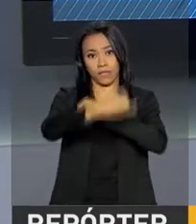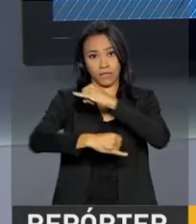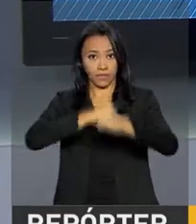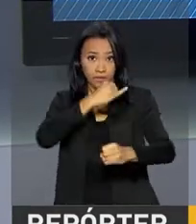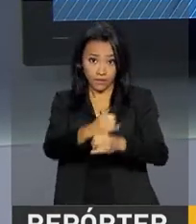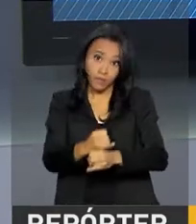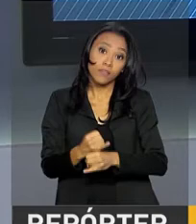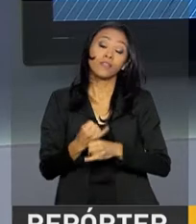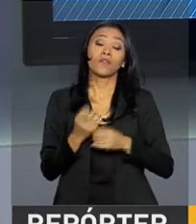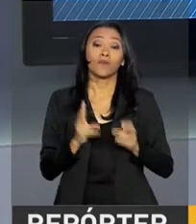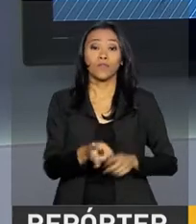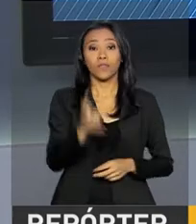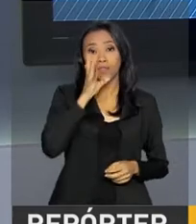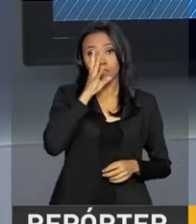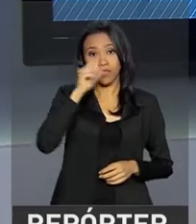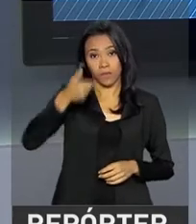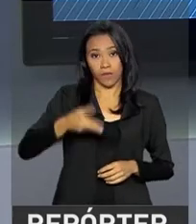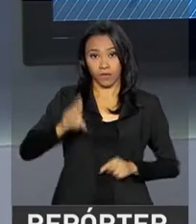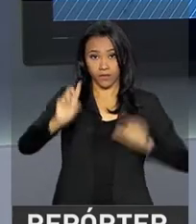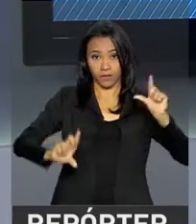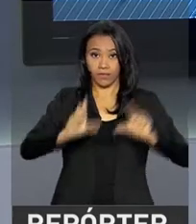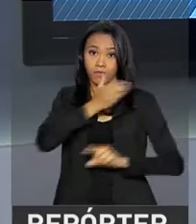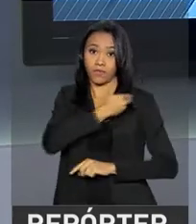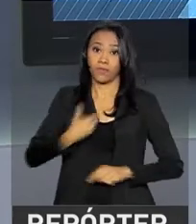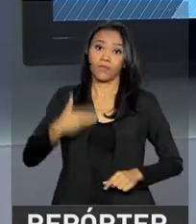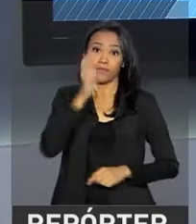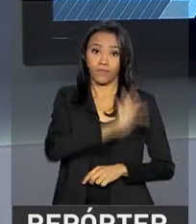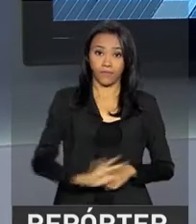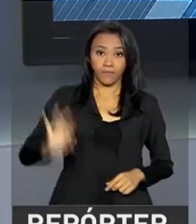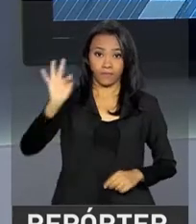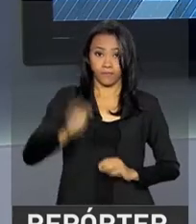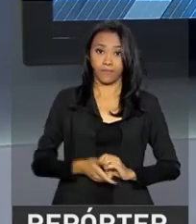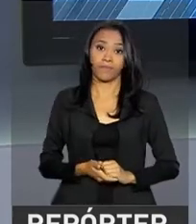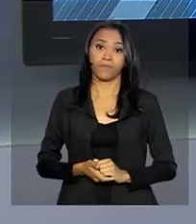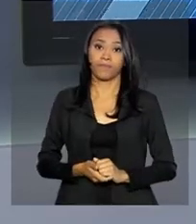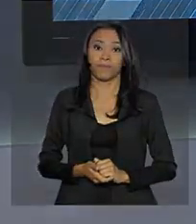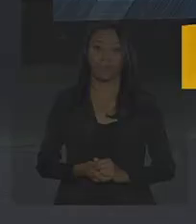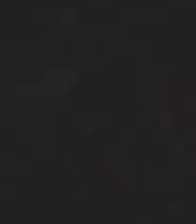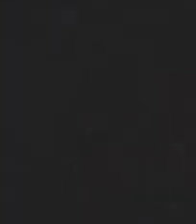nbr na internet continue na nbr a tv do governo federal